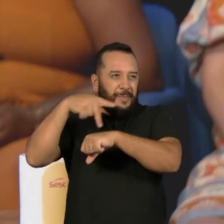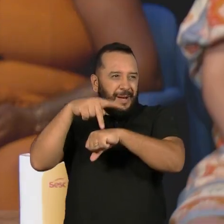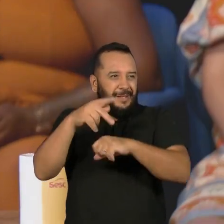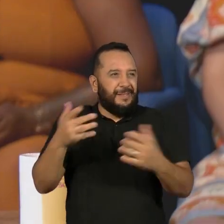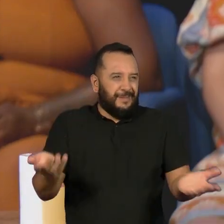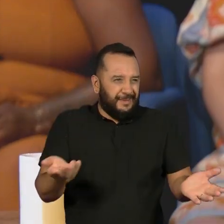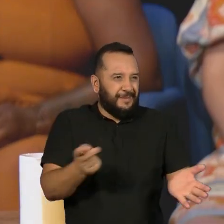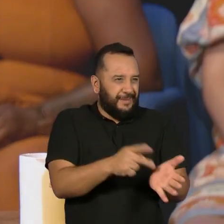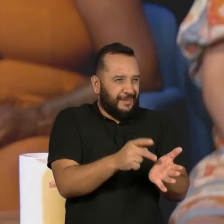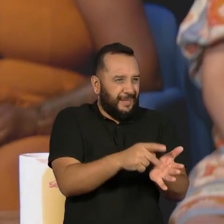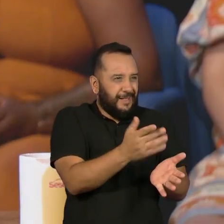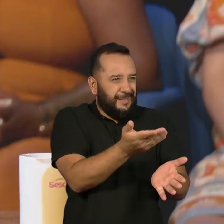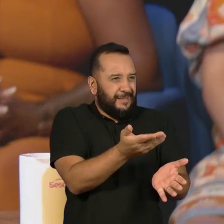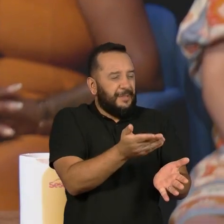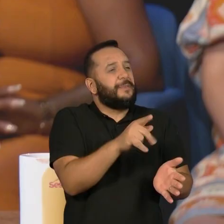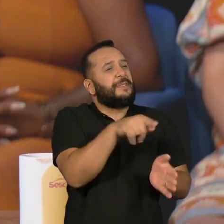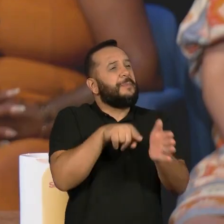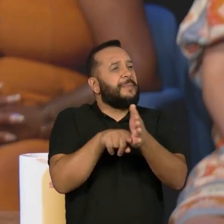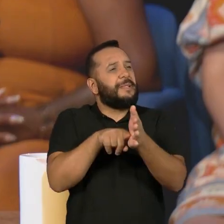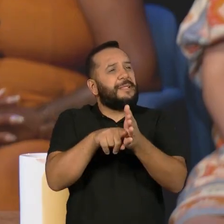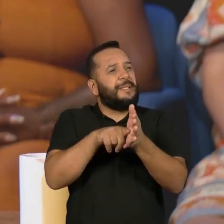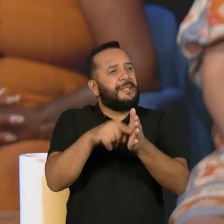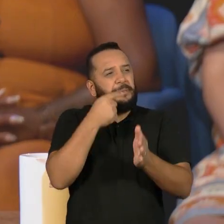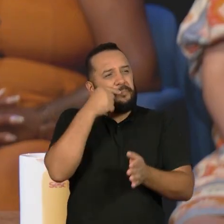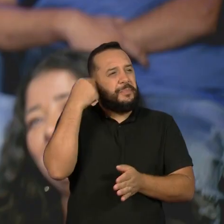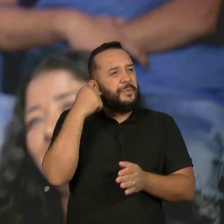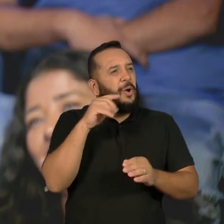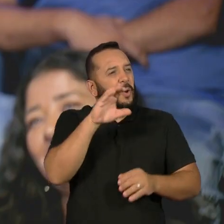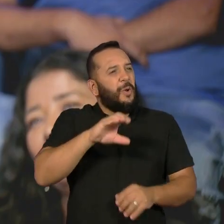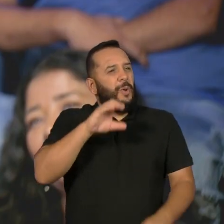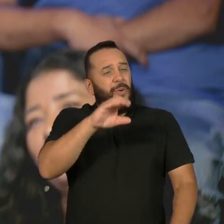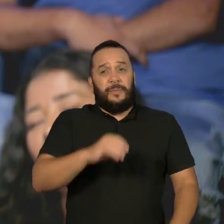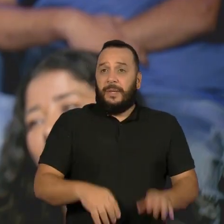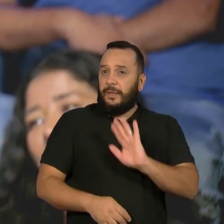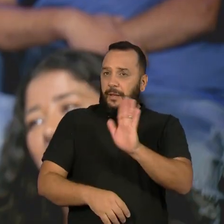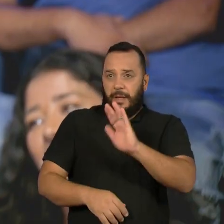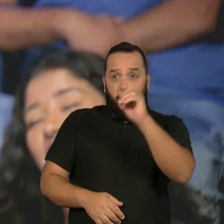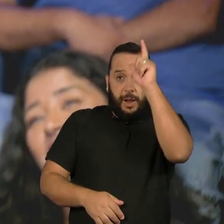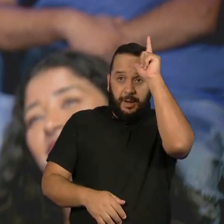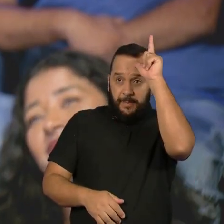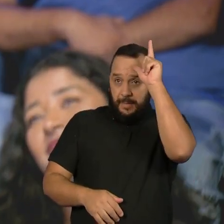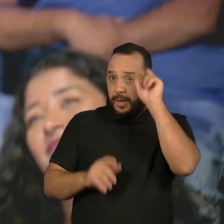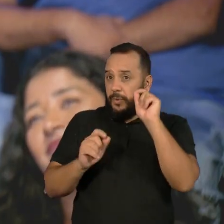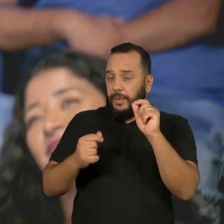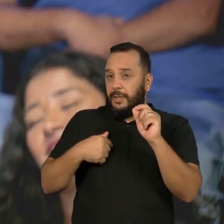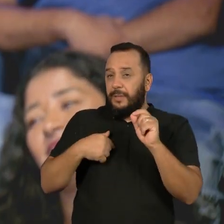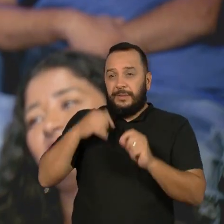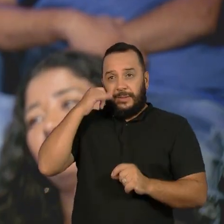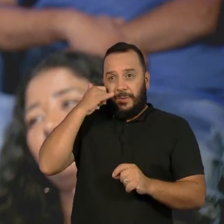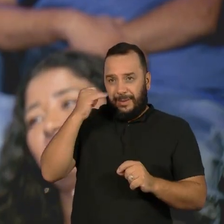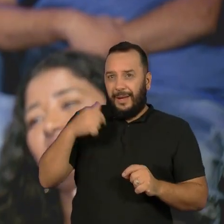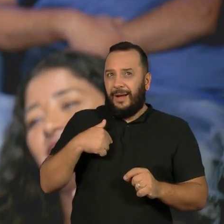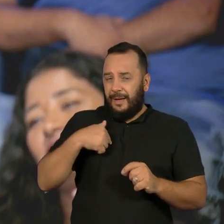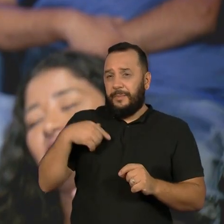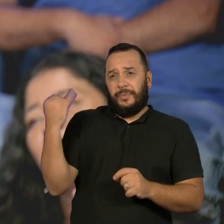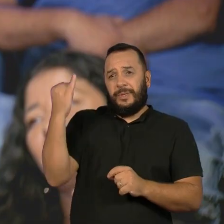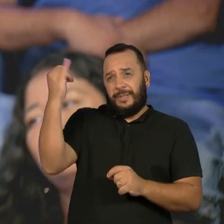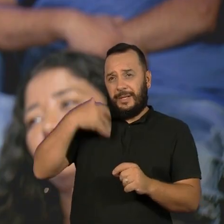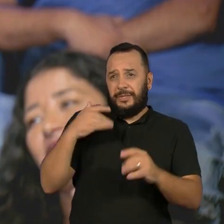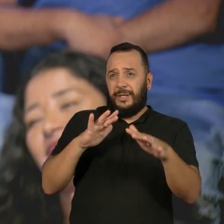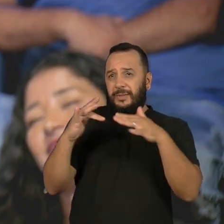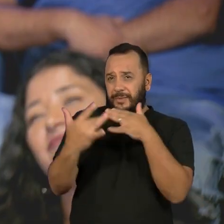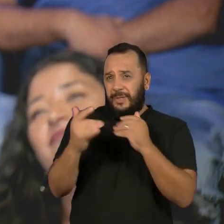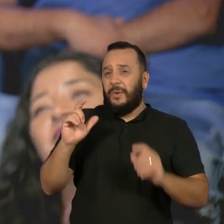que, tal. Que pesquisa você fez mesmo na Colômbia? Essa pesquisa é da Alemanha, do celular, que a gente estava falando do celular, da importância das redes